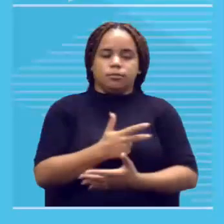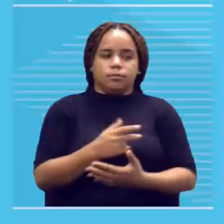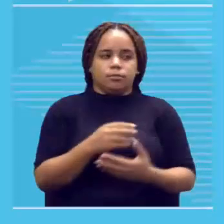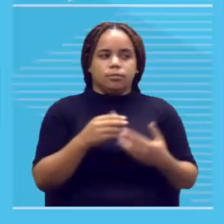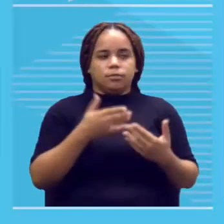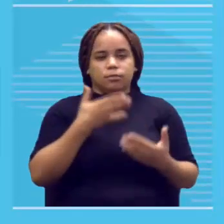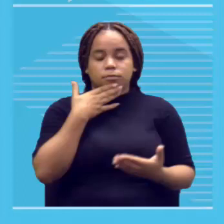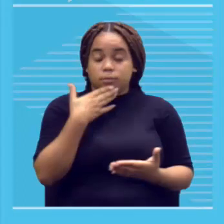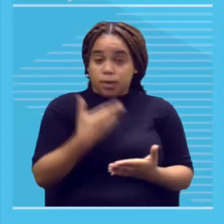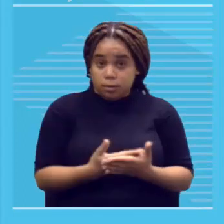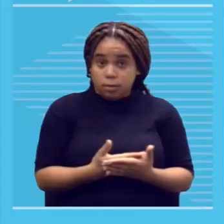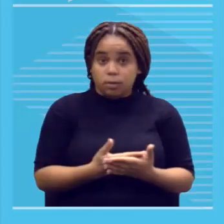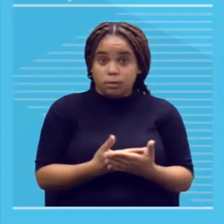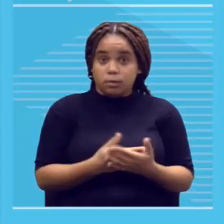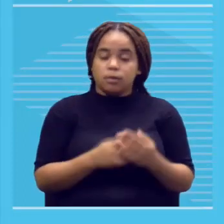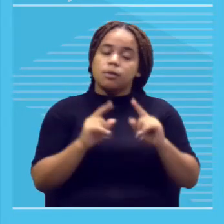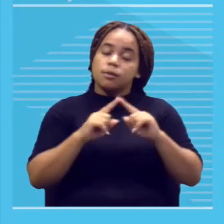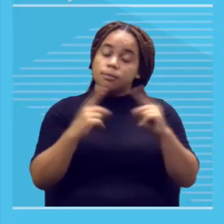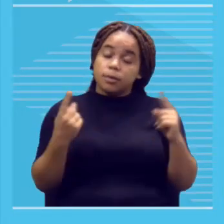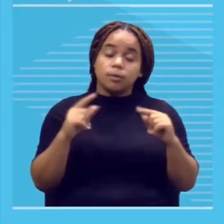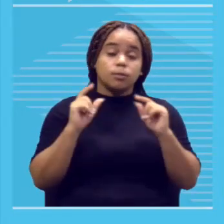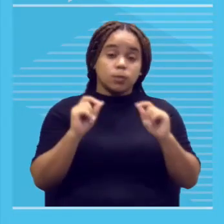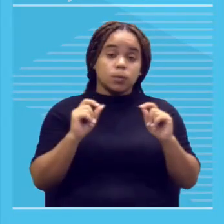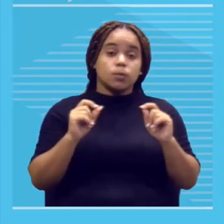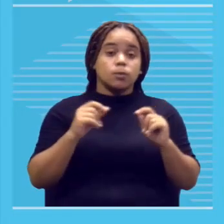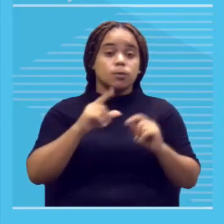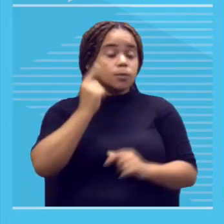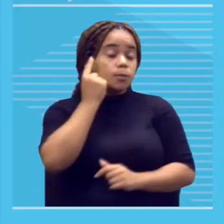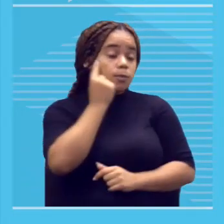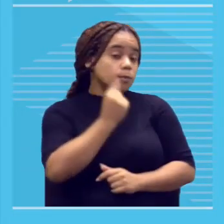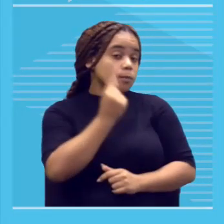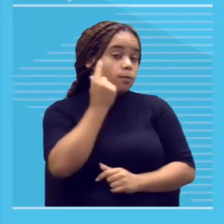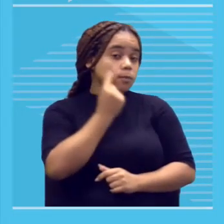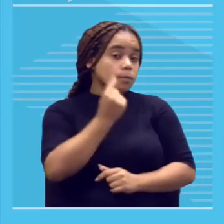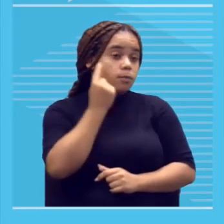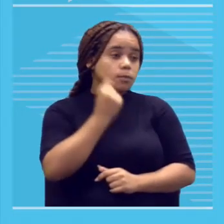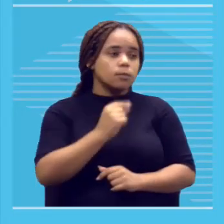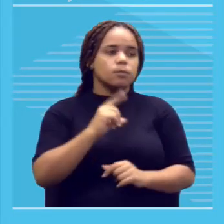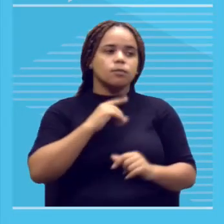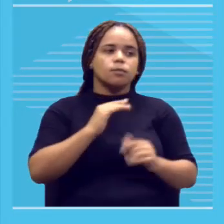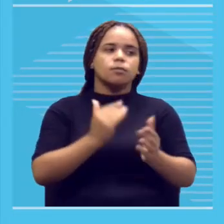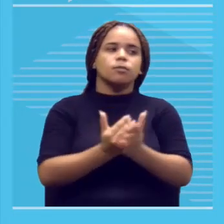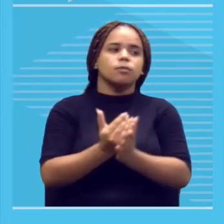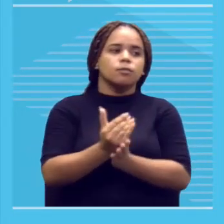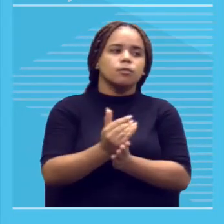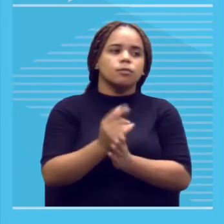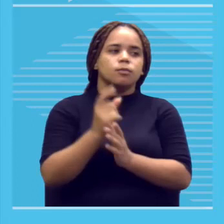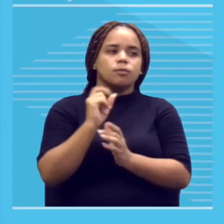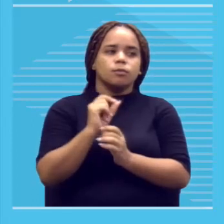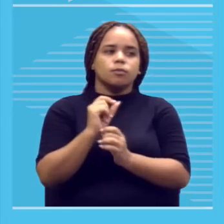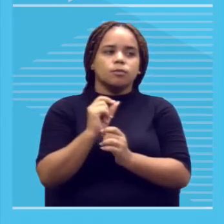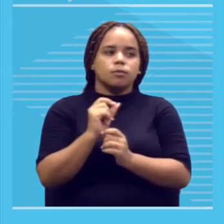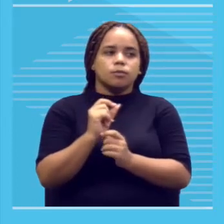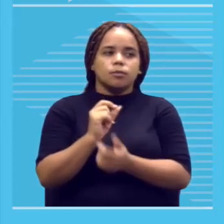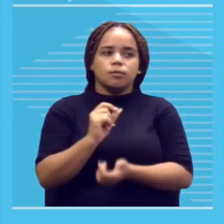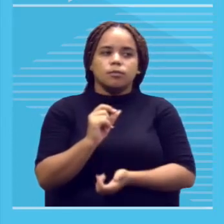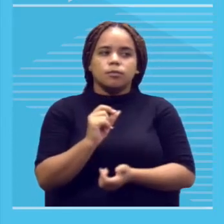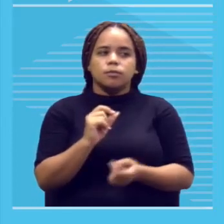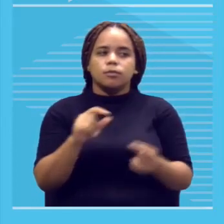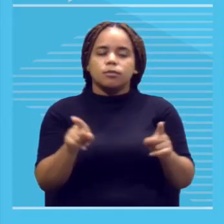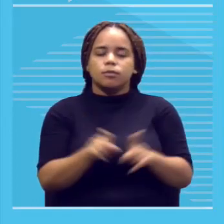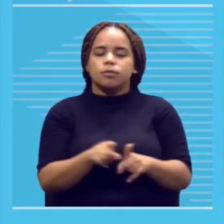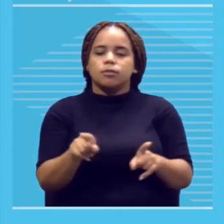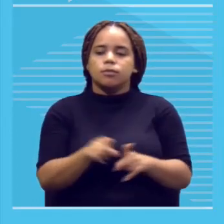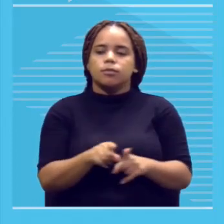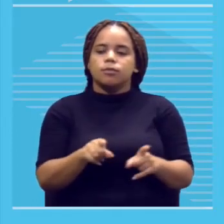pois bem Allan Kardec ele inicialmente ele se posicionou de uma